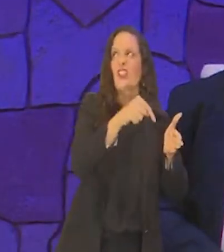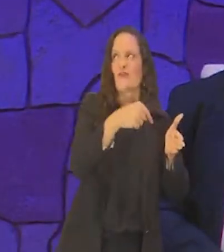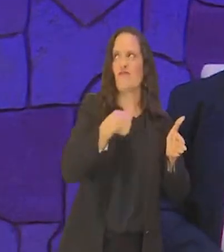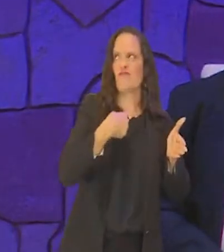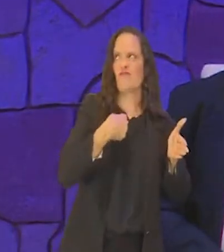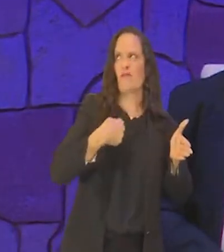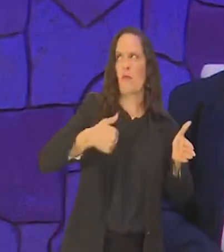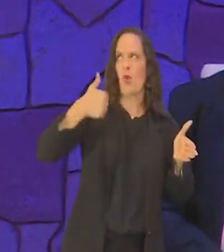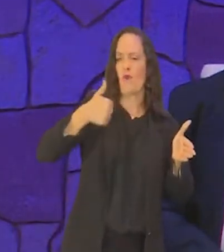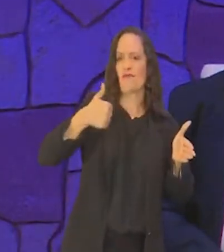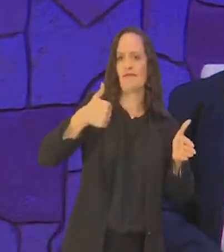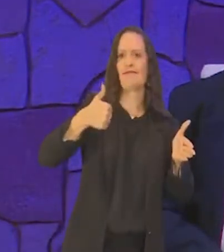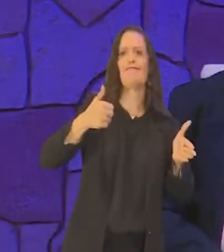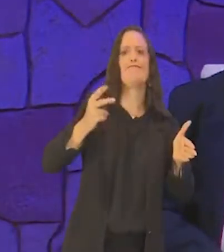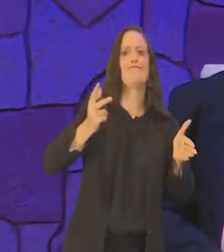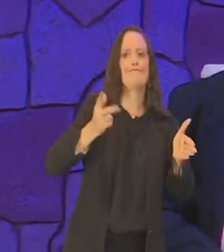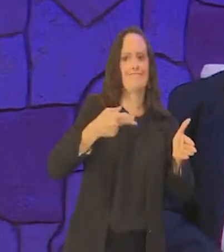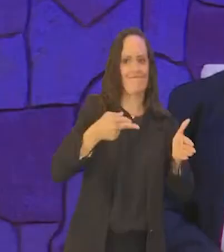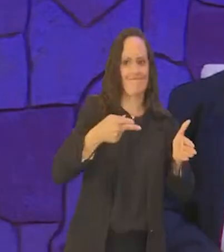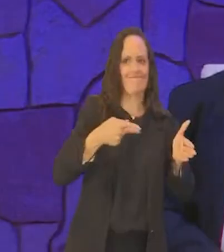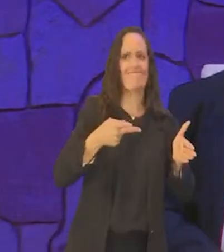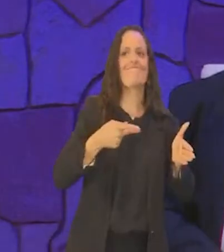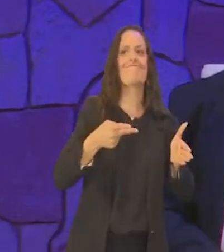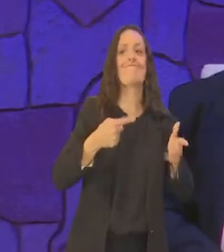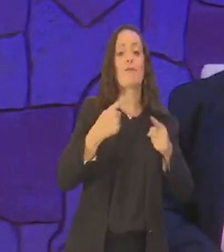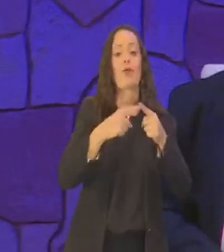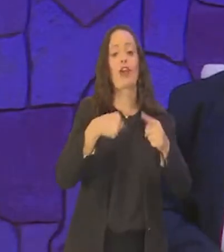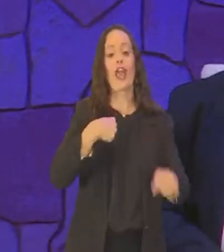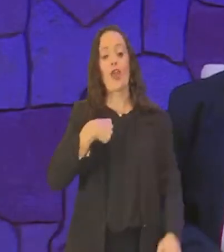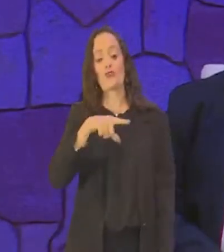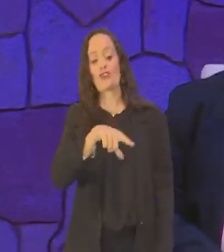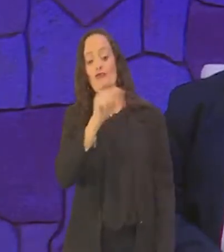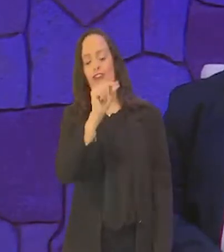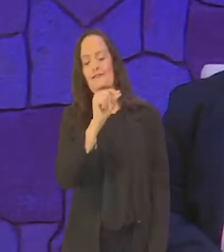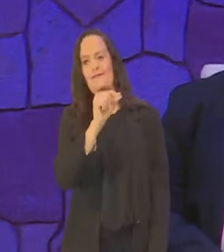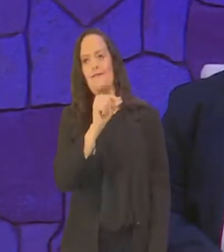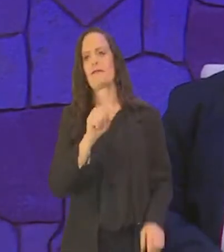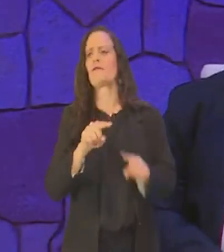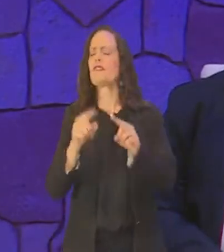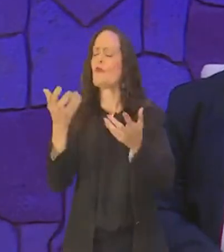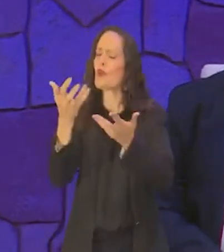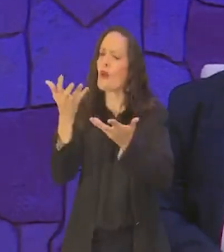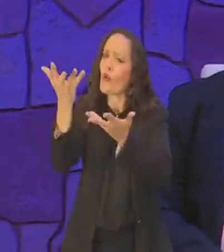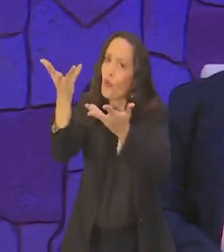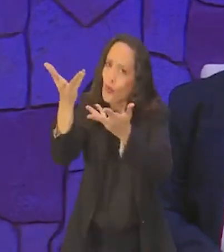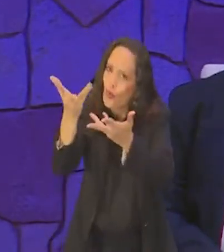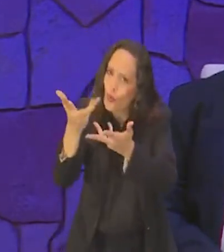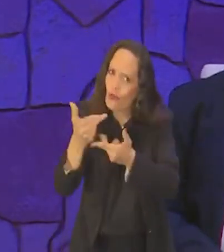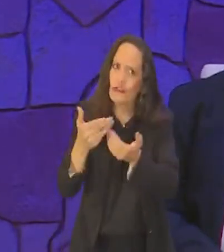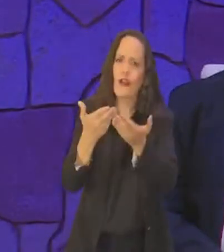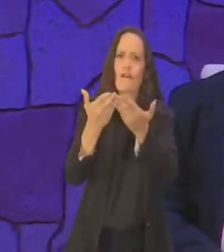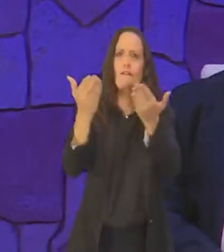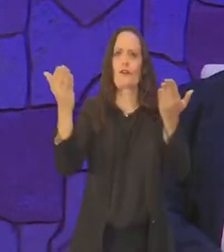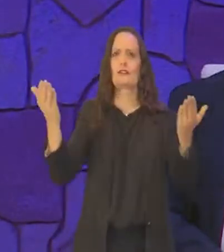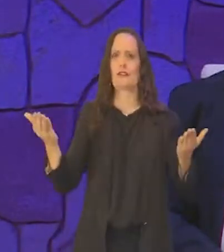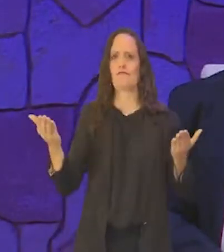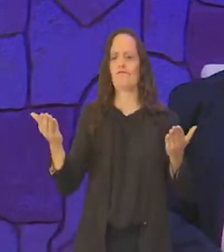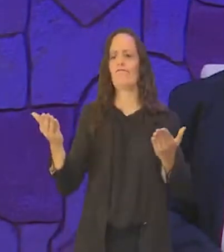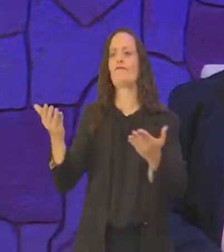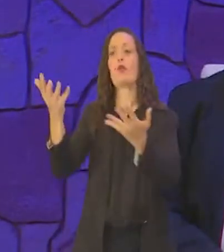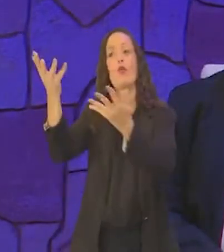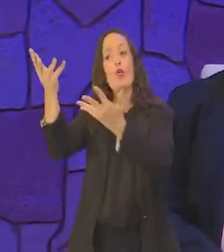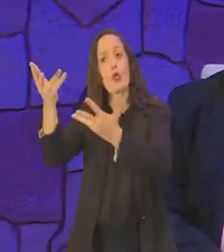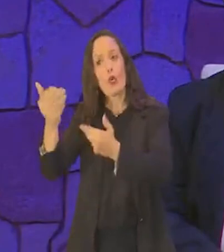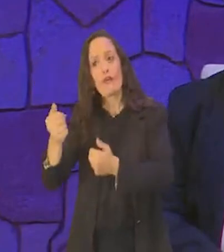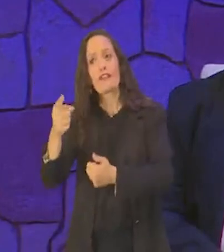erramos muitas vezes em nossas escolhas, mas eu quero te convidar a você